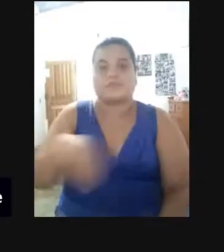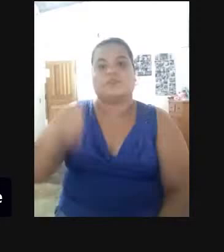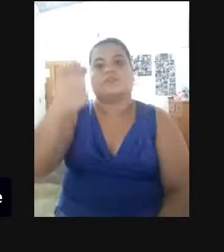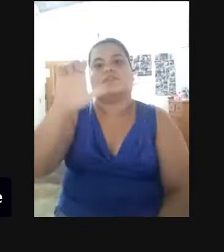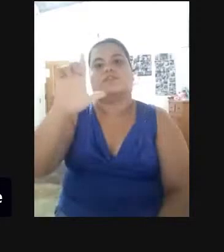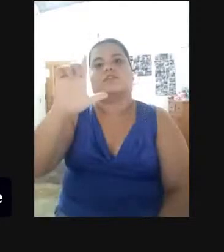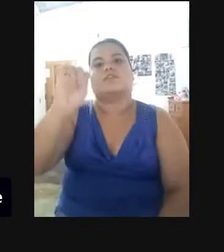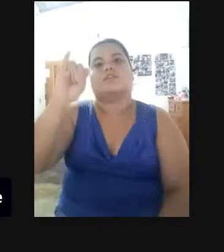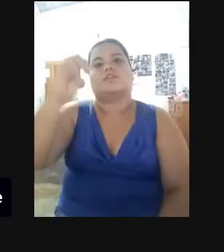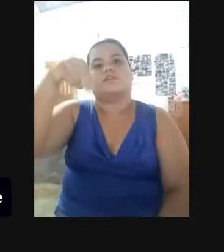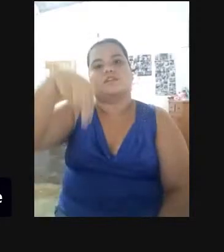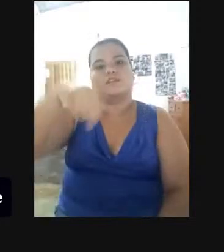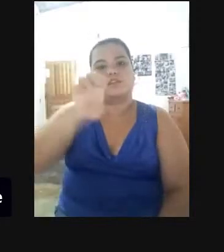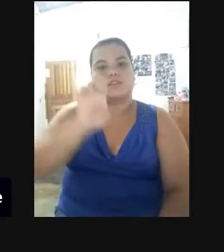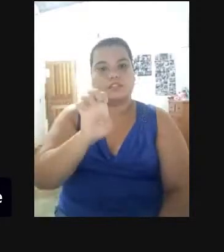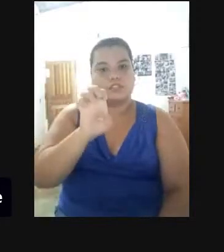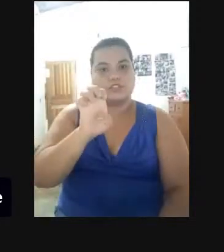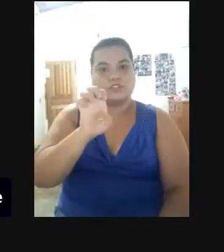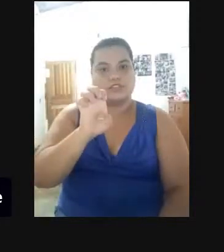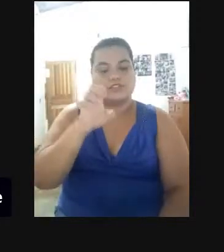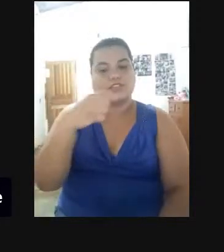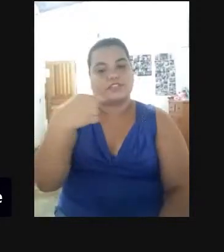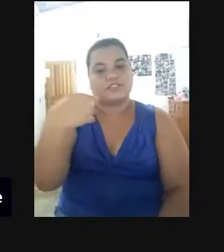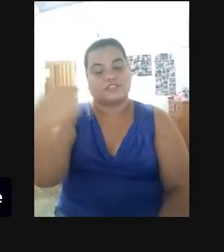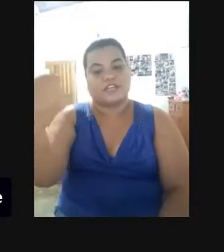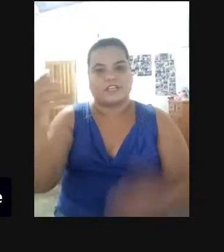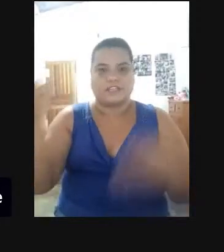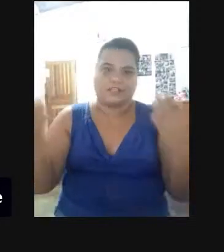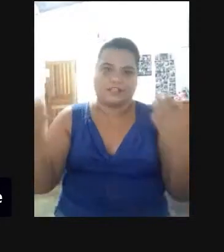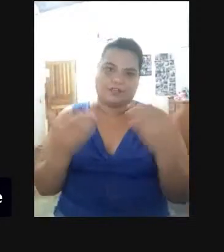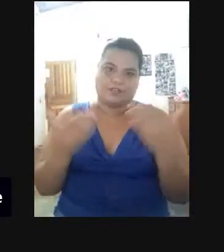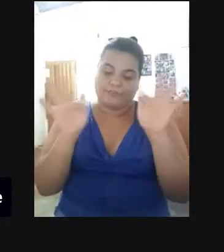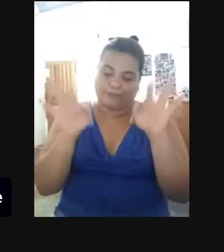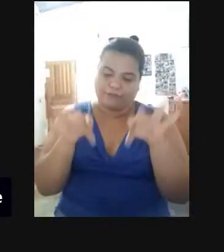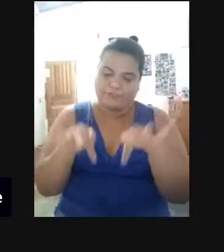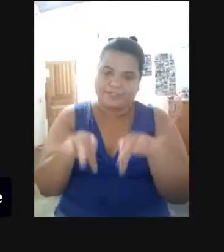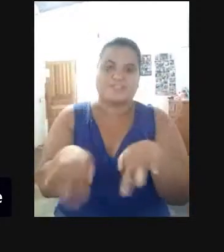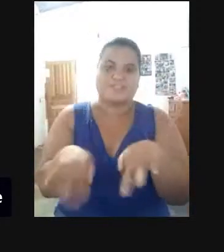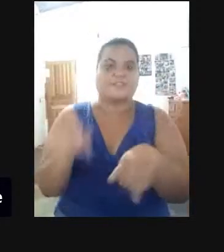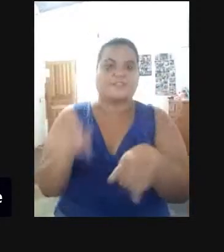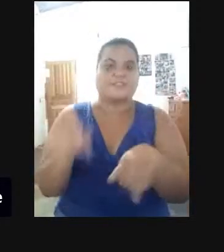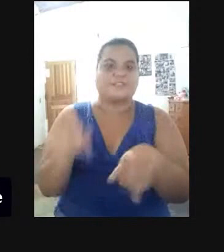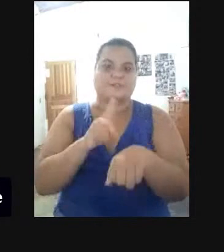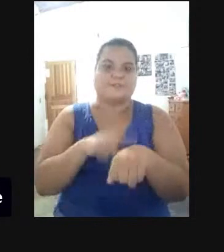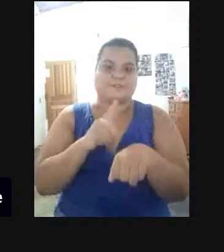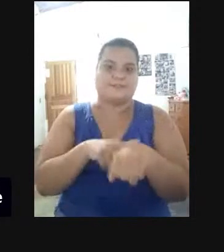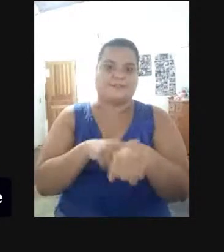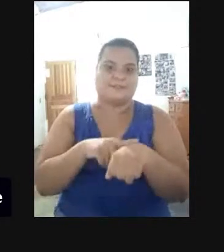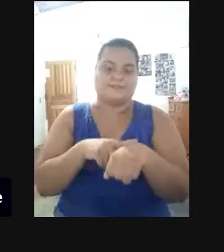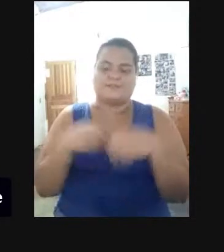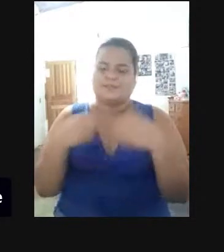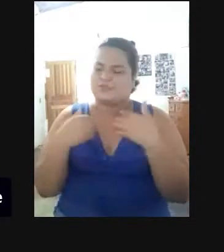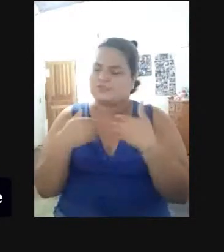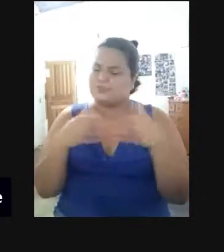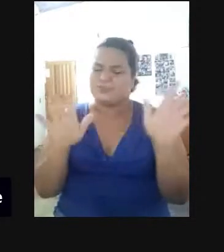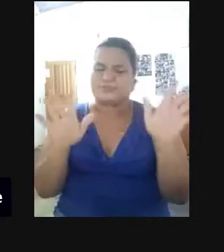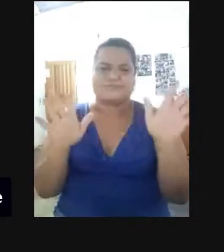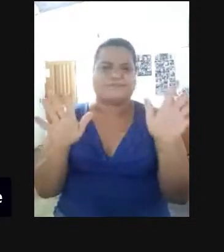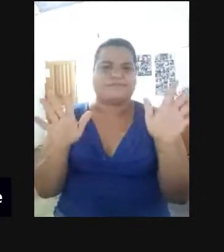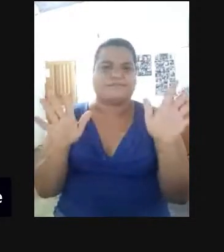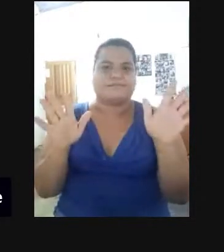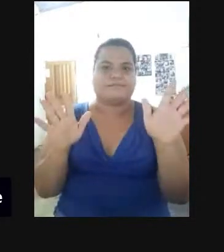conosco, um ciclo de muito trabalho, de muito apoio também a todos os nossos eventos. A Andréia,